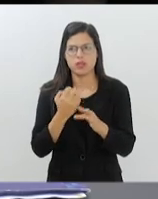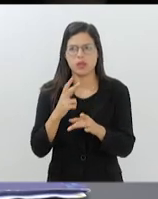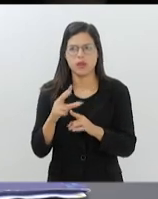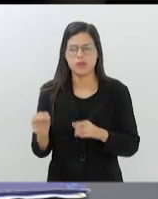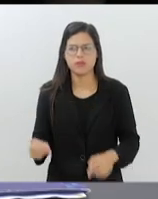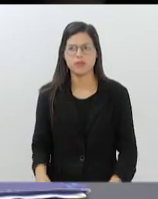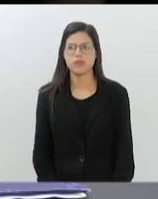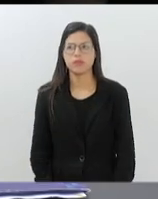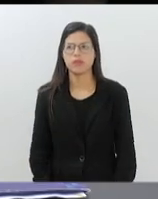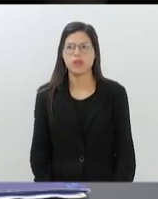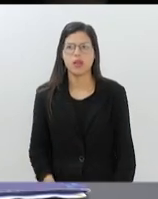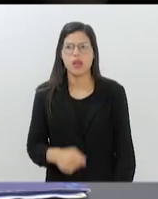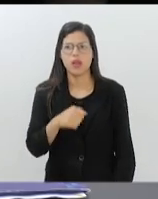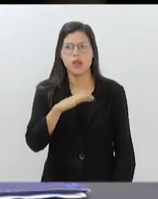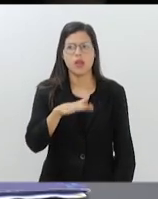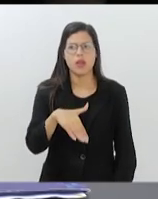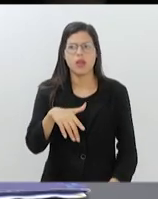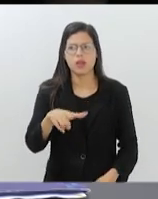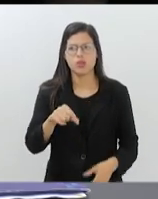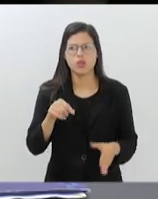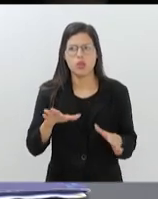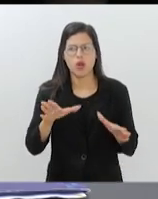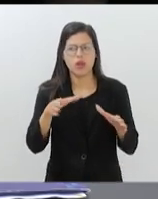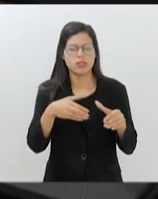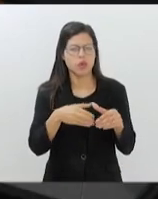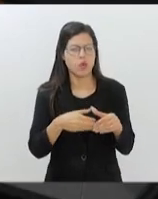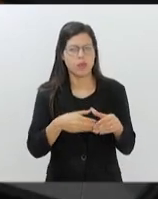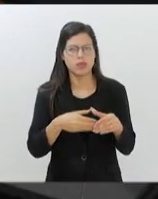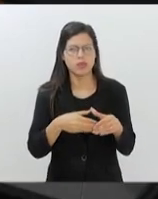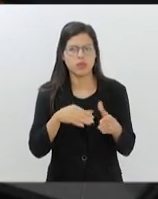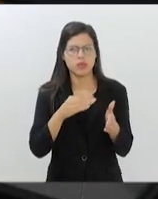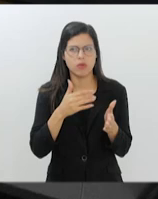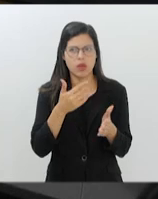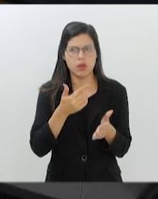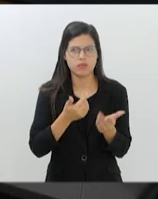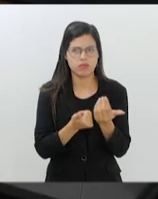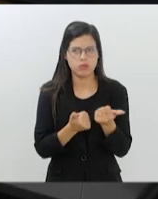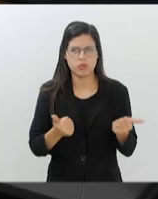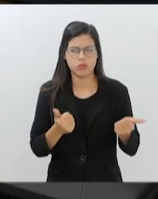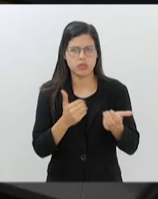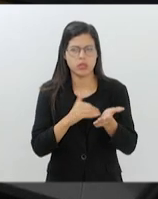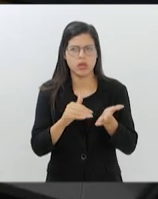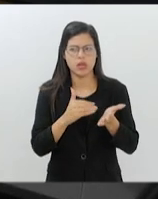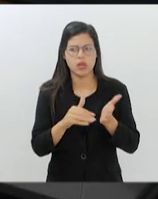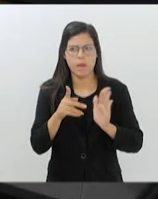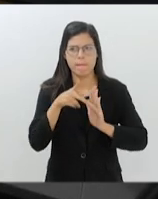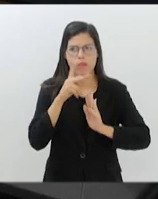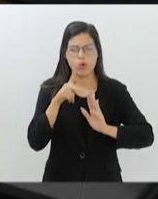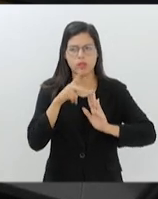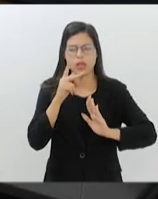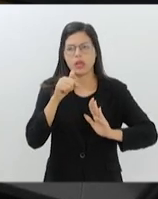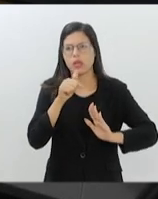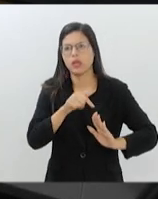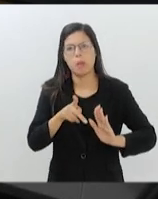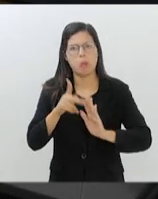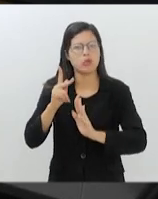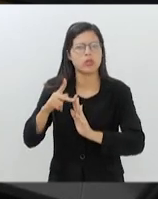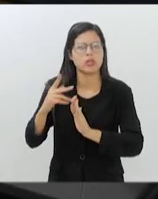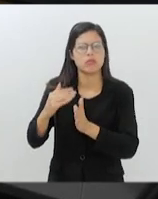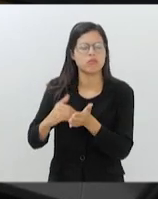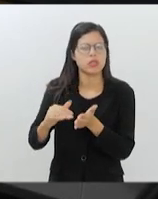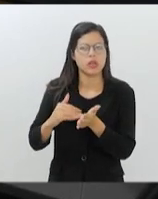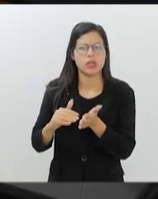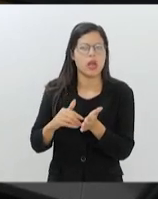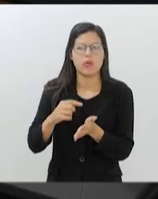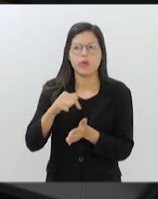nomeia essa comissão do núcleo duro da propaganda a subsecretaria por portaria a secretaria por portaria do secretário o governador por decreto